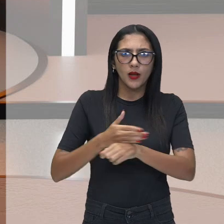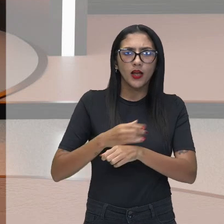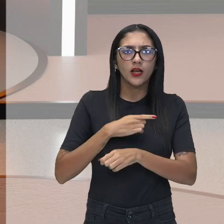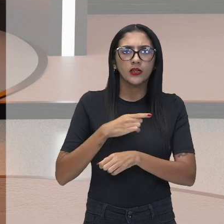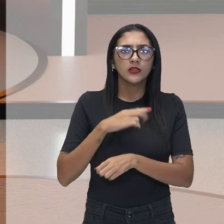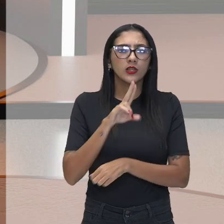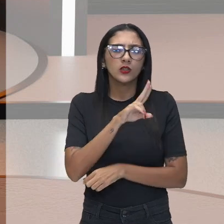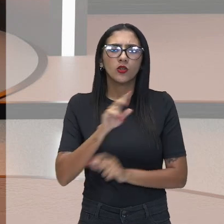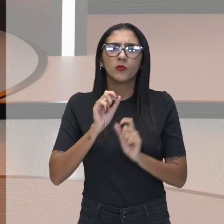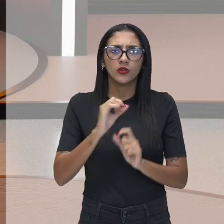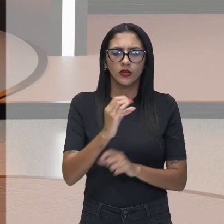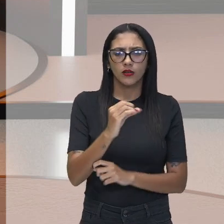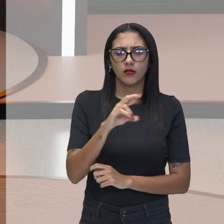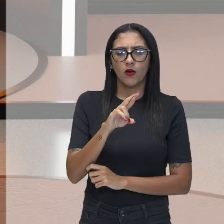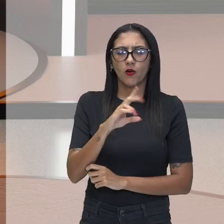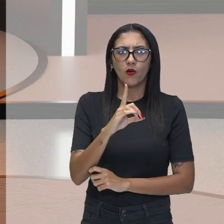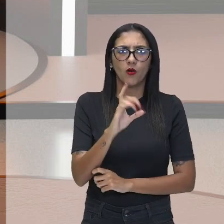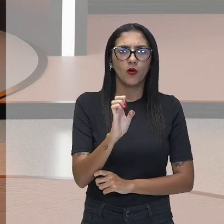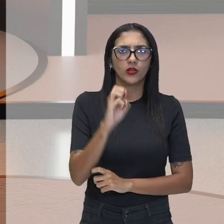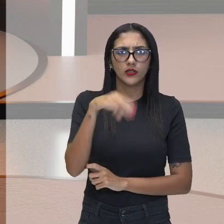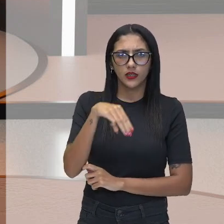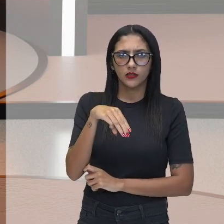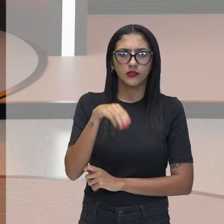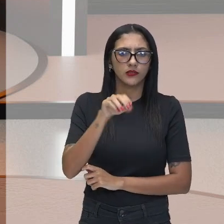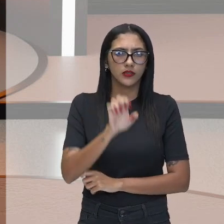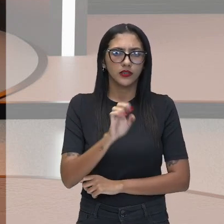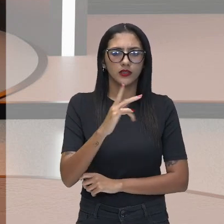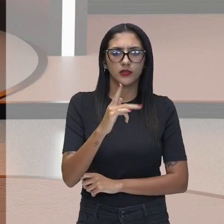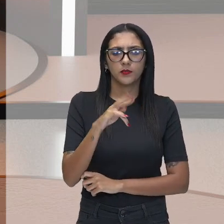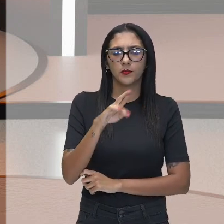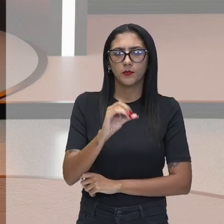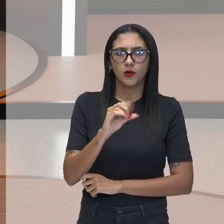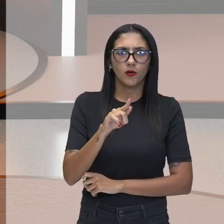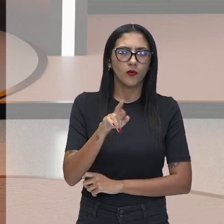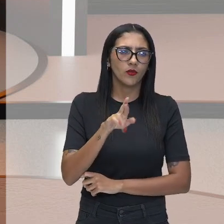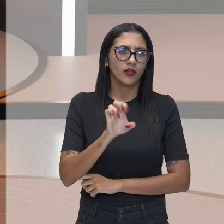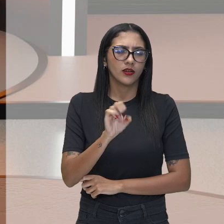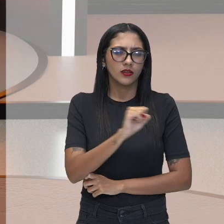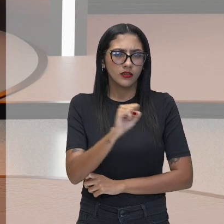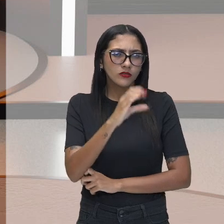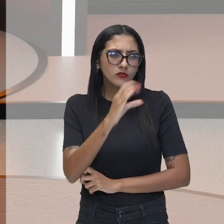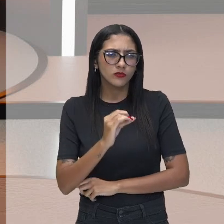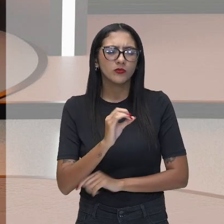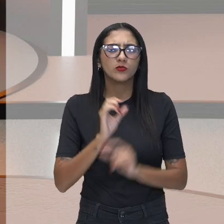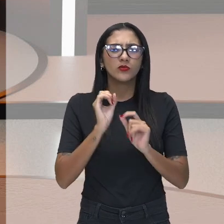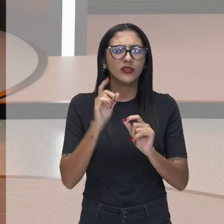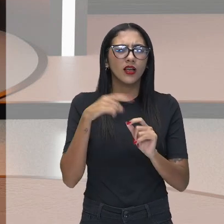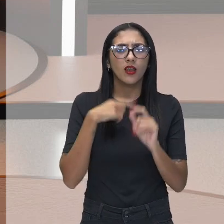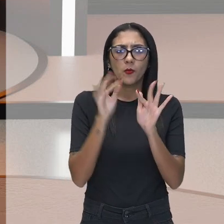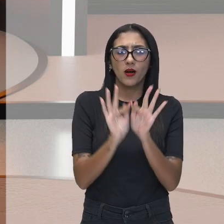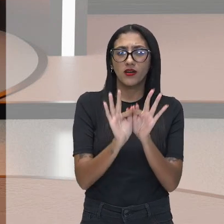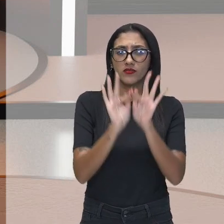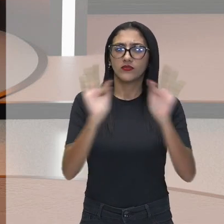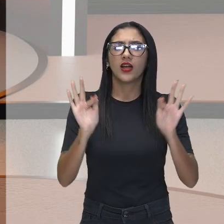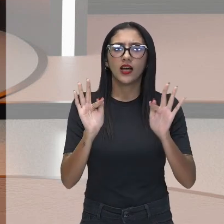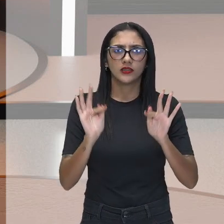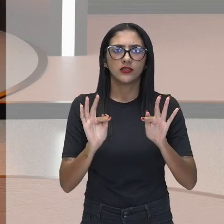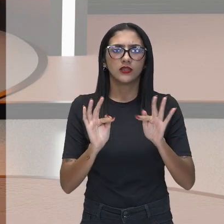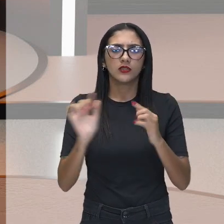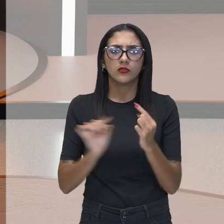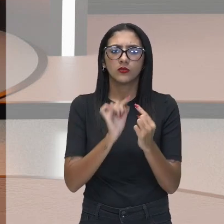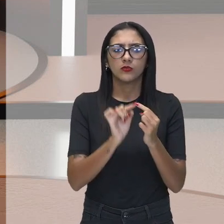quê? Ordem e progresso. Esse ordem e progresso é justamente uma frase que remete aos